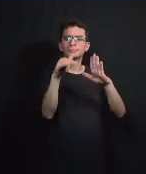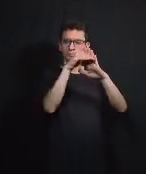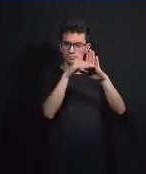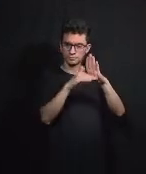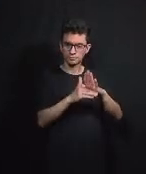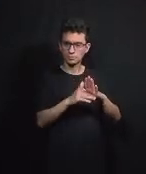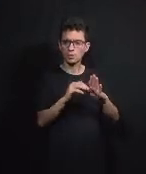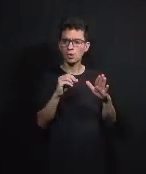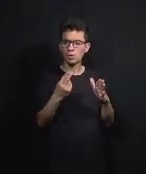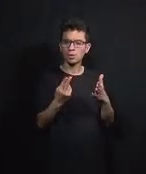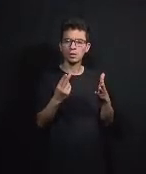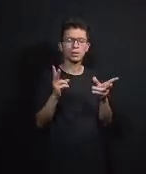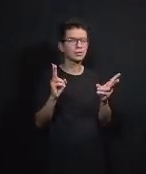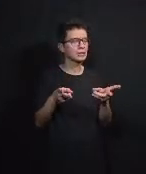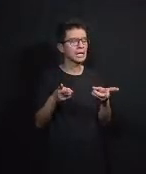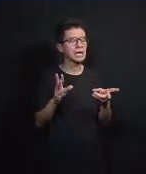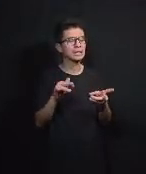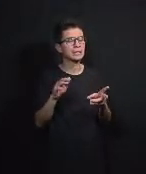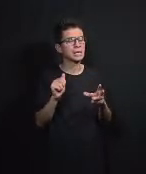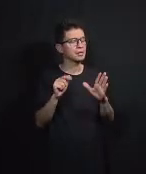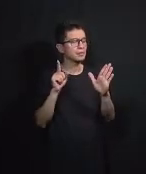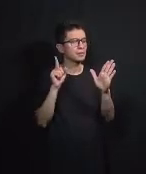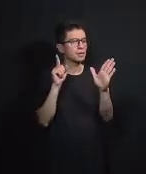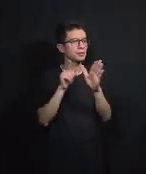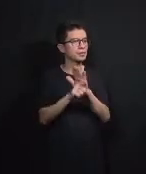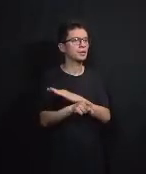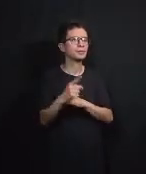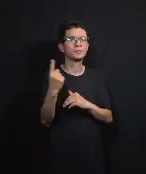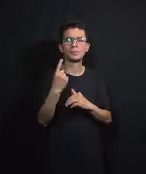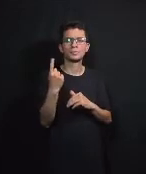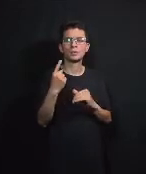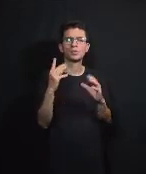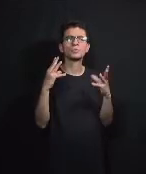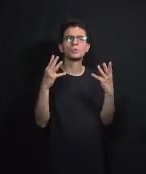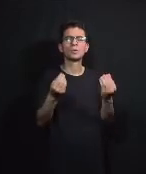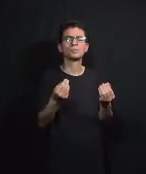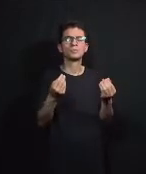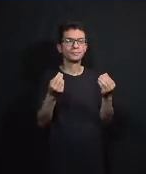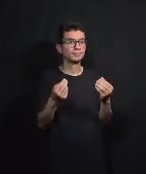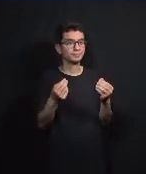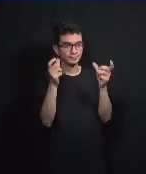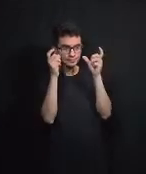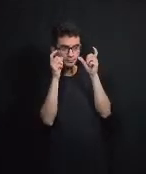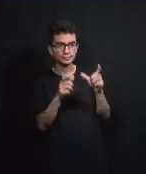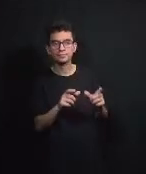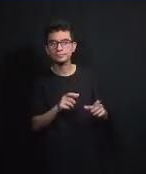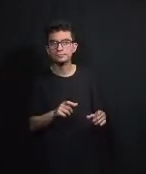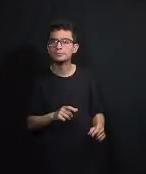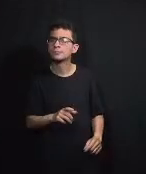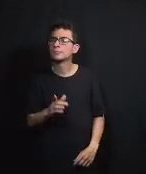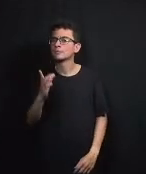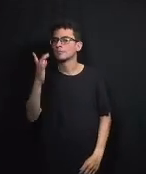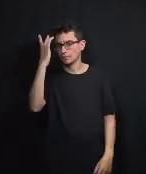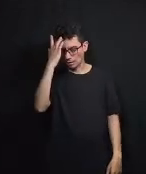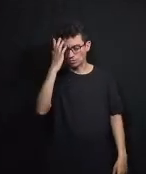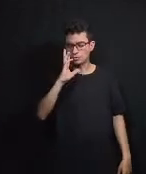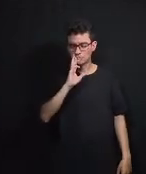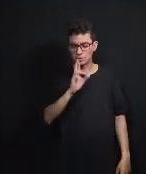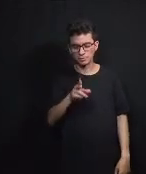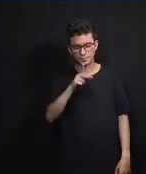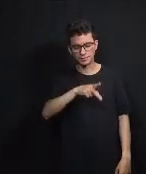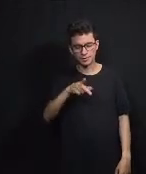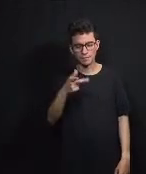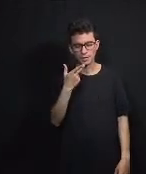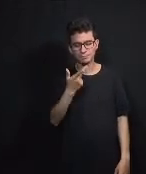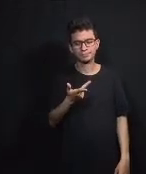programática ou estadista? É a primeira questão do nosso ouvinte. Eu acho que a gente não...